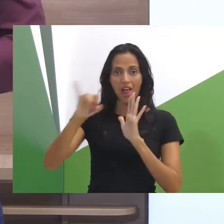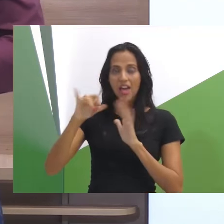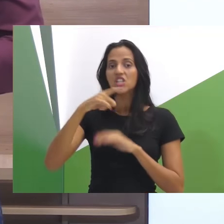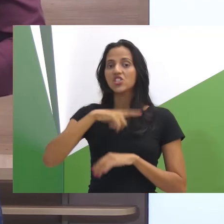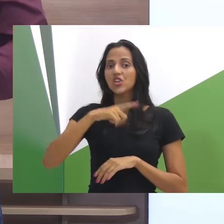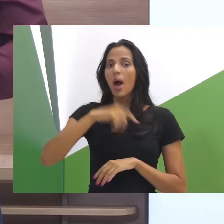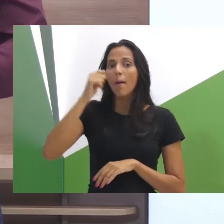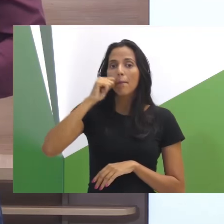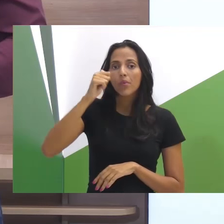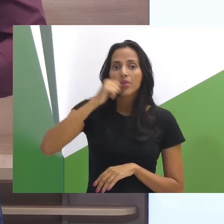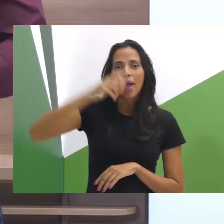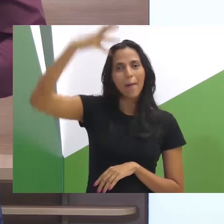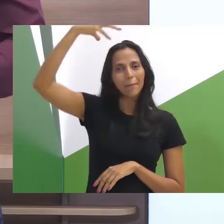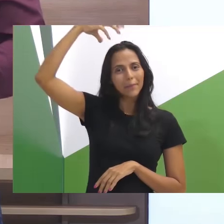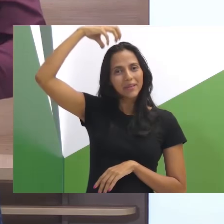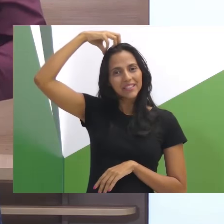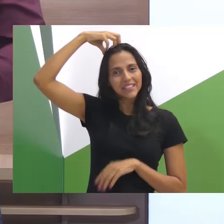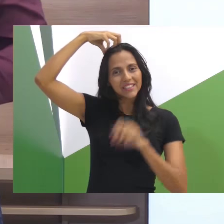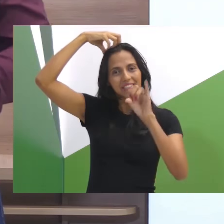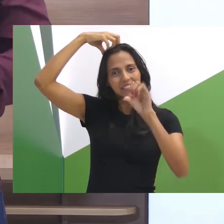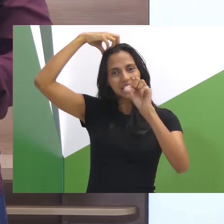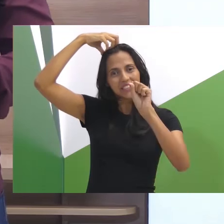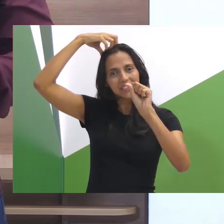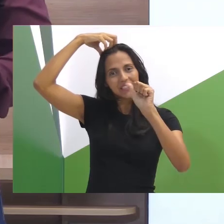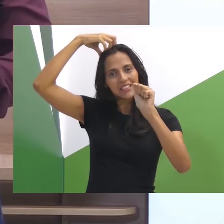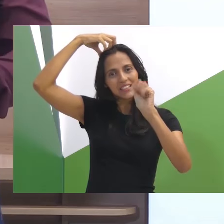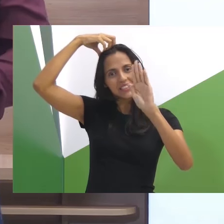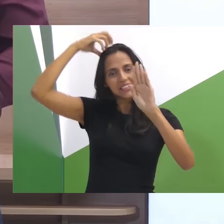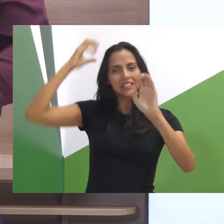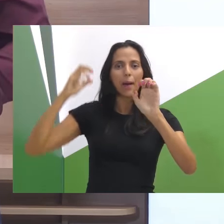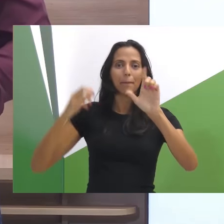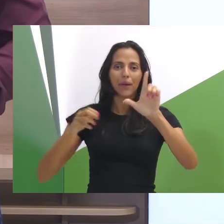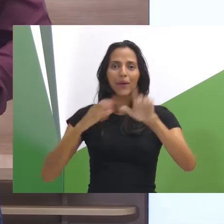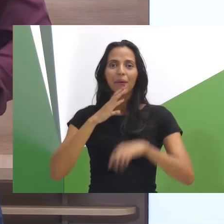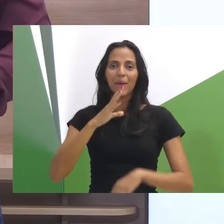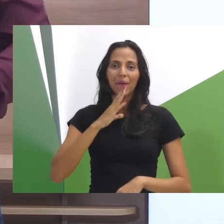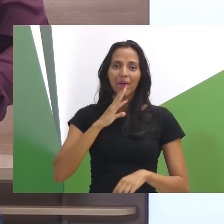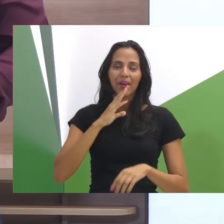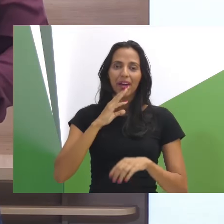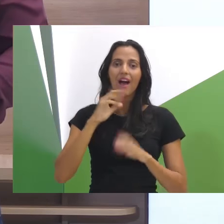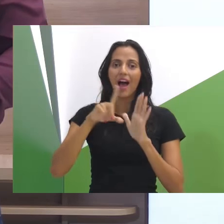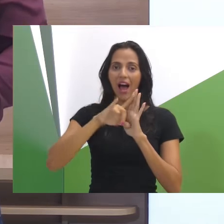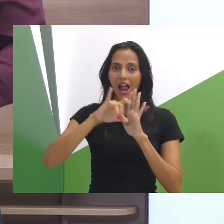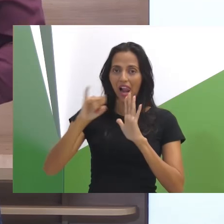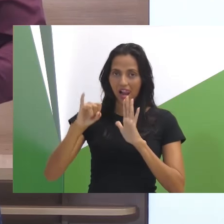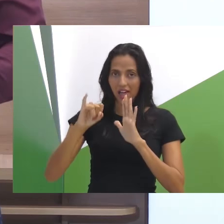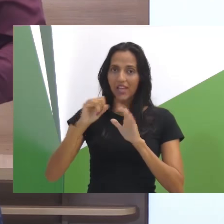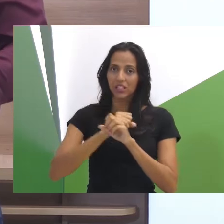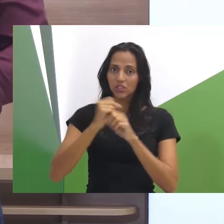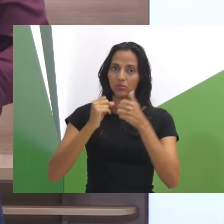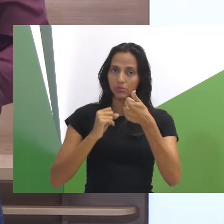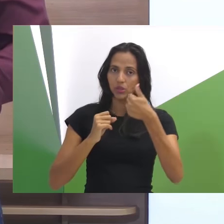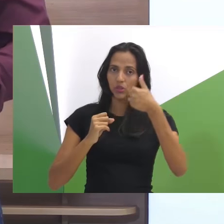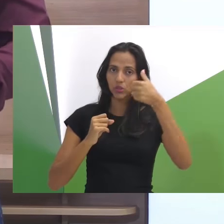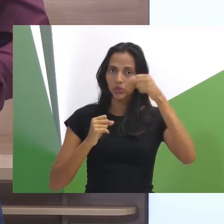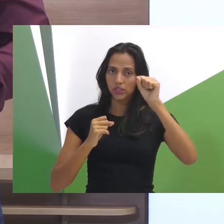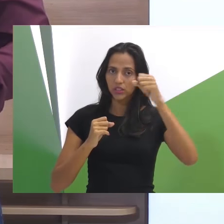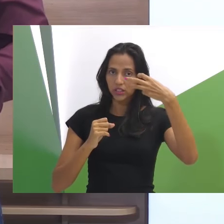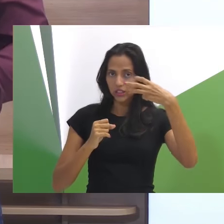ela assina a lei Áurea, em 13 de maio de 1888, devido a vários fatores, né? A gente há de lembrar,